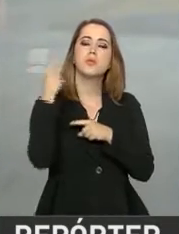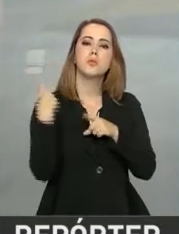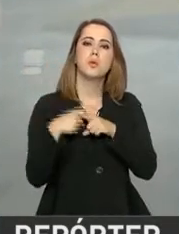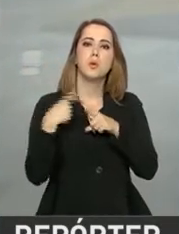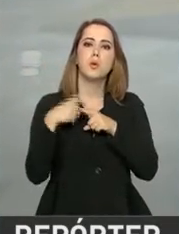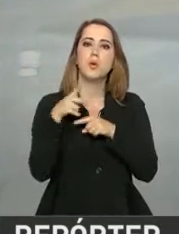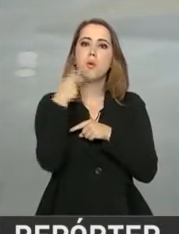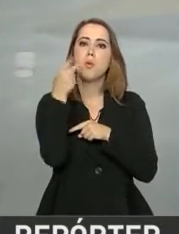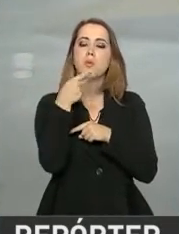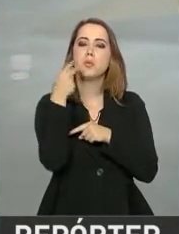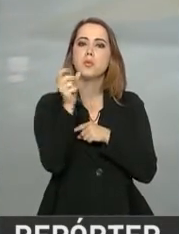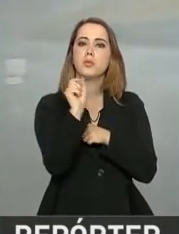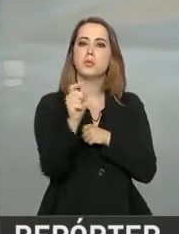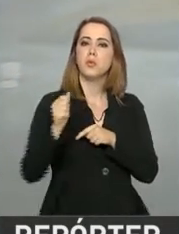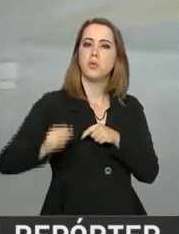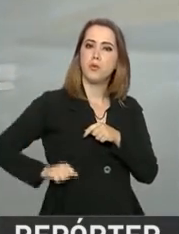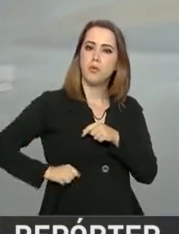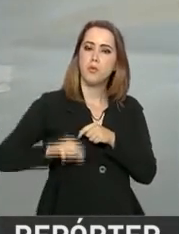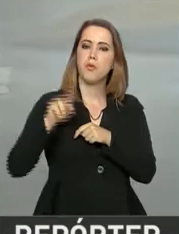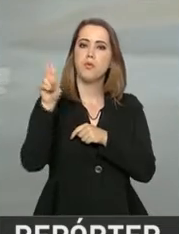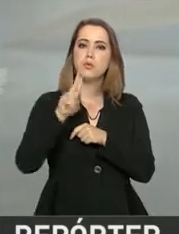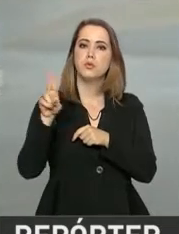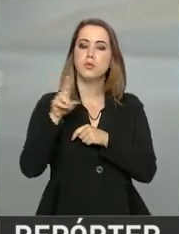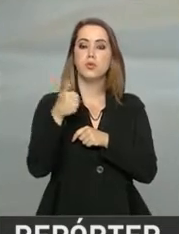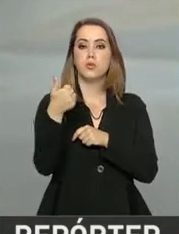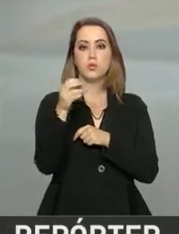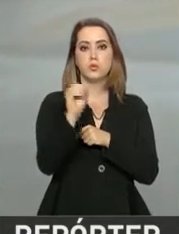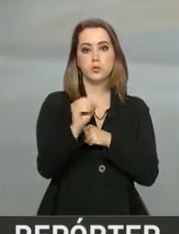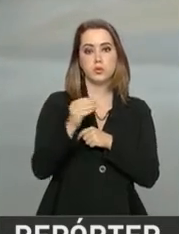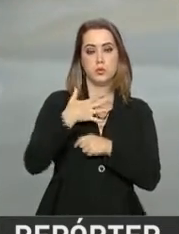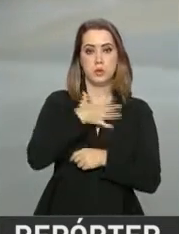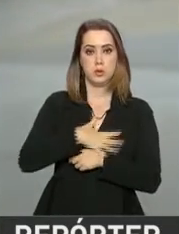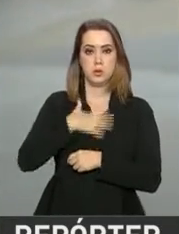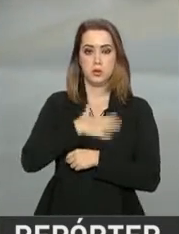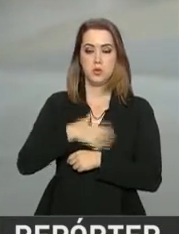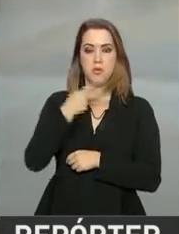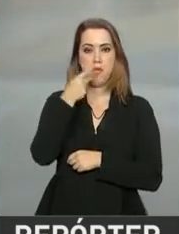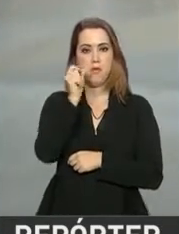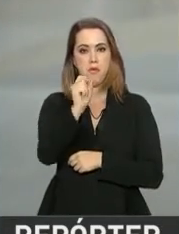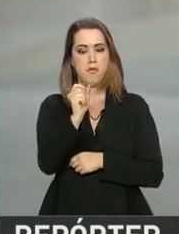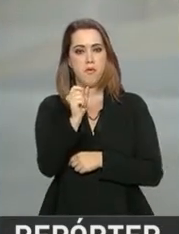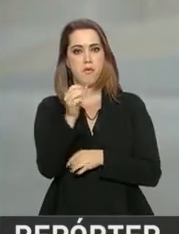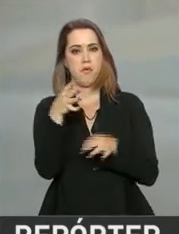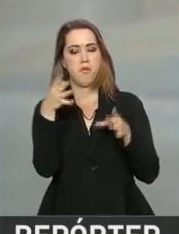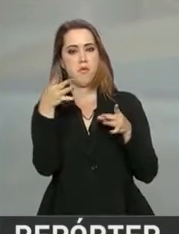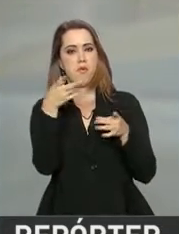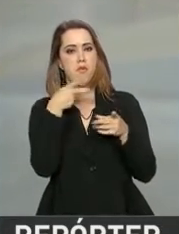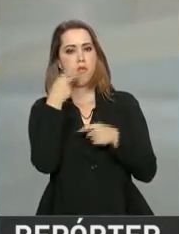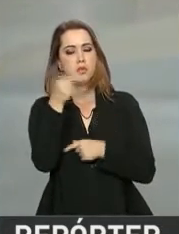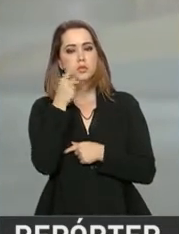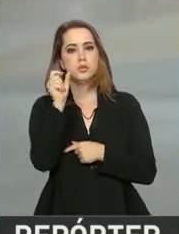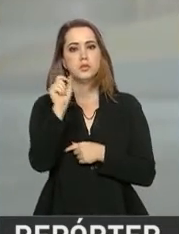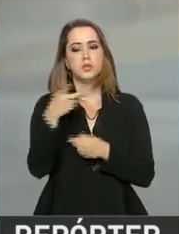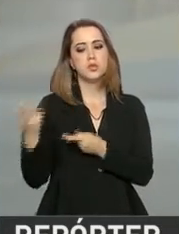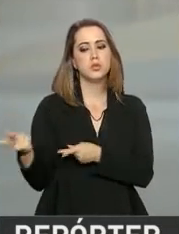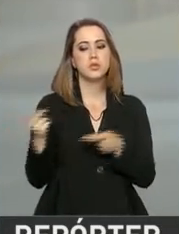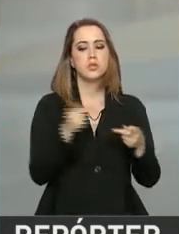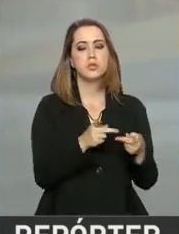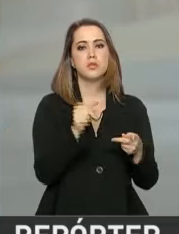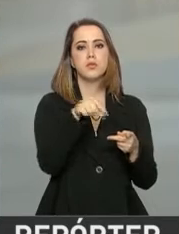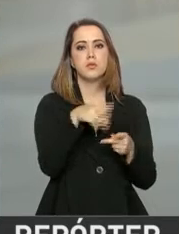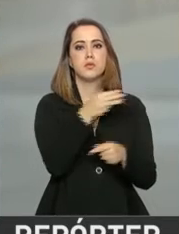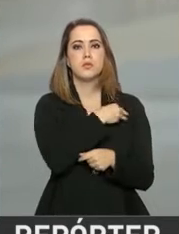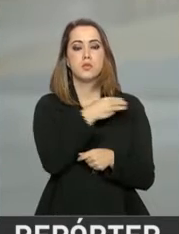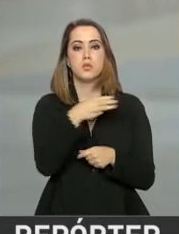nem novo vôo no último dia 10 de agosto no uruguai inovou a fez comentários sobre a visita realizada pelo